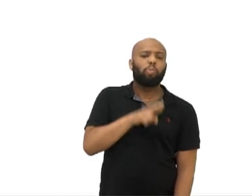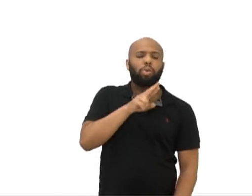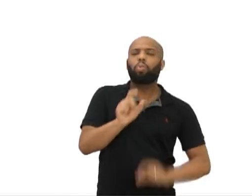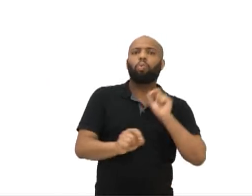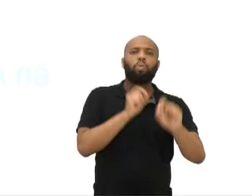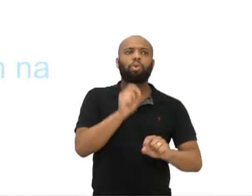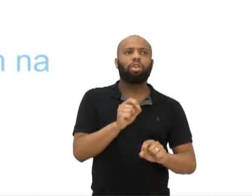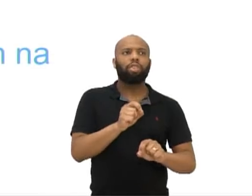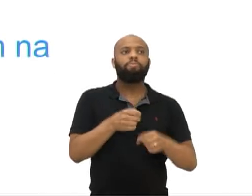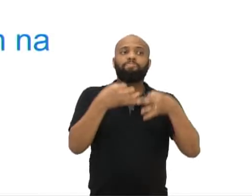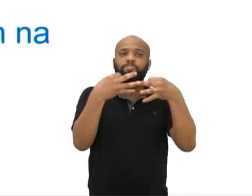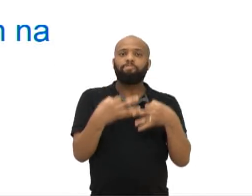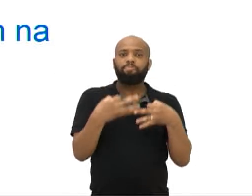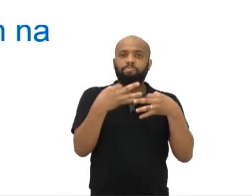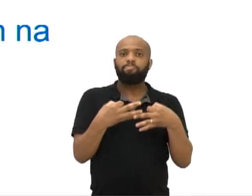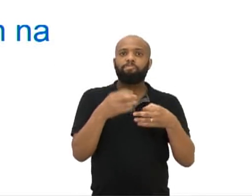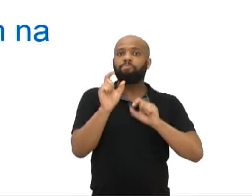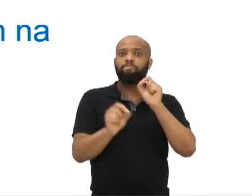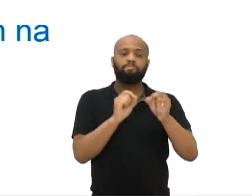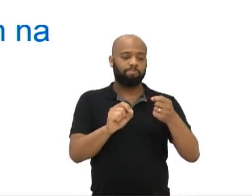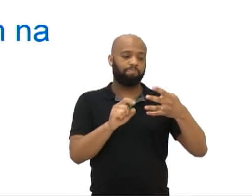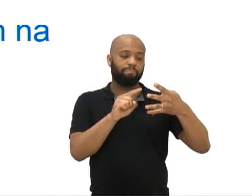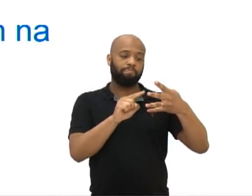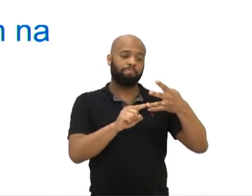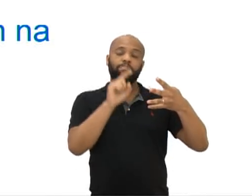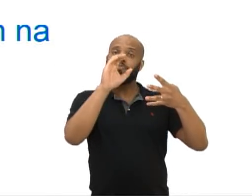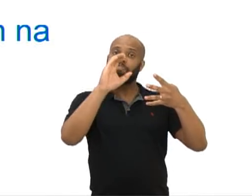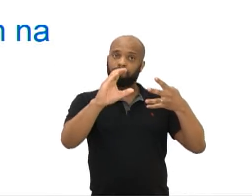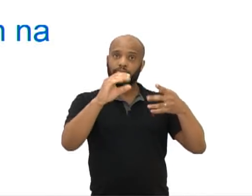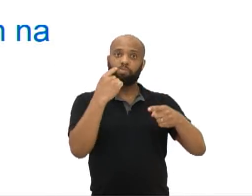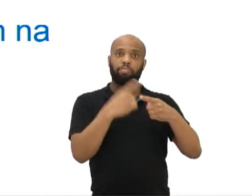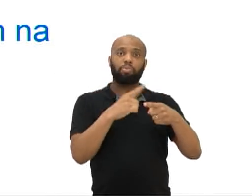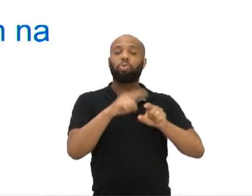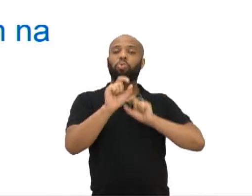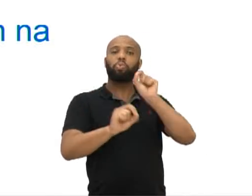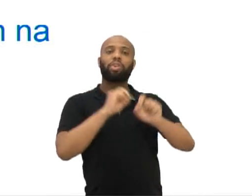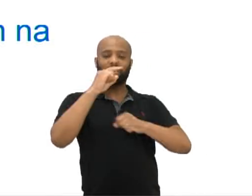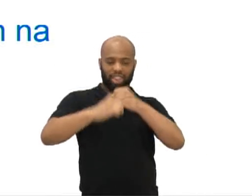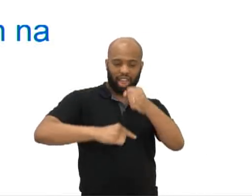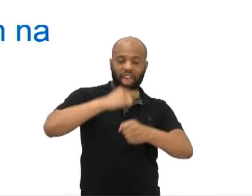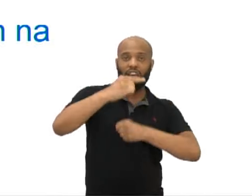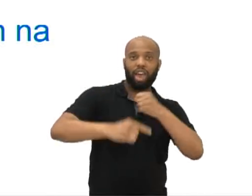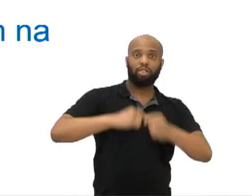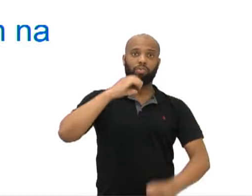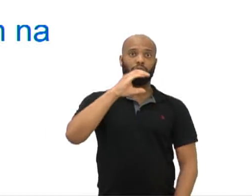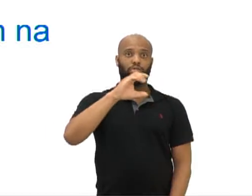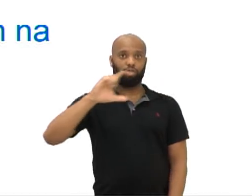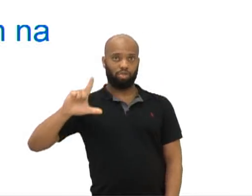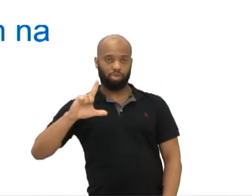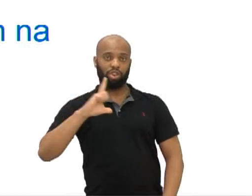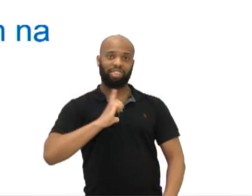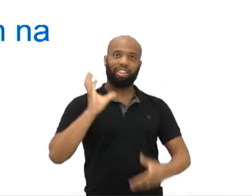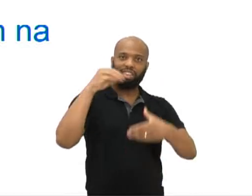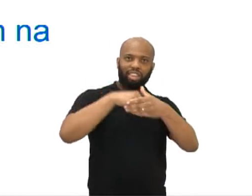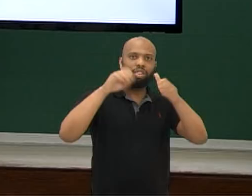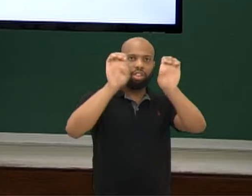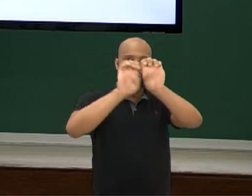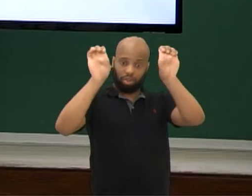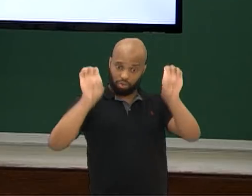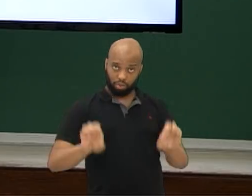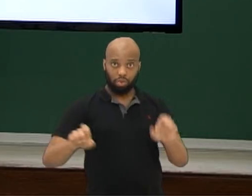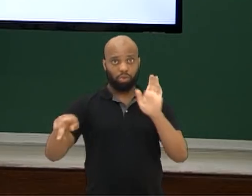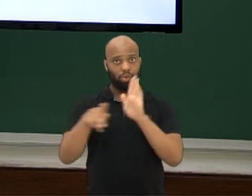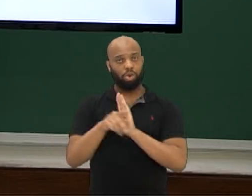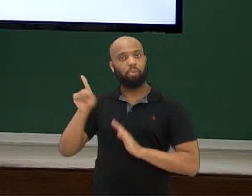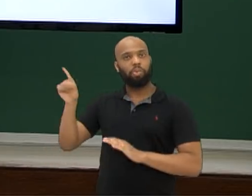galera? A alternativa correta é a letra C. O efeito que os átomos de cloro exercem na estrutura